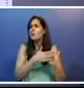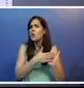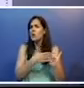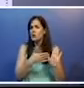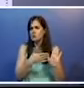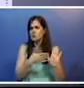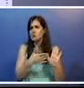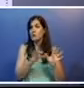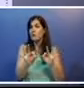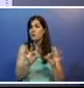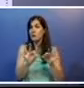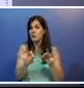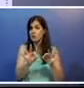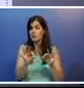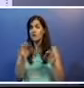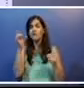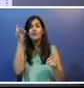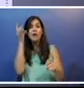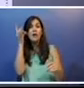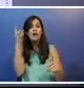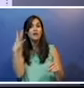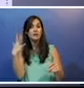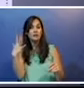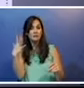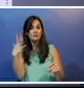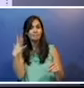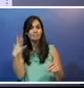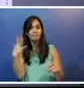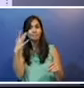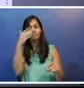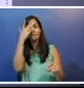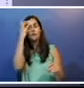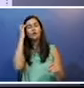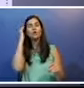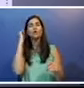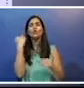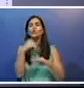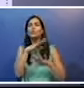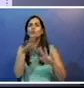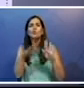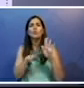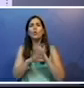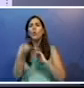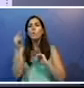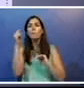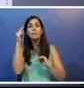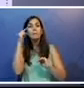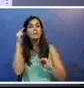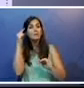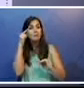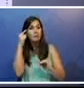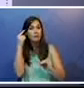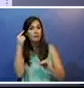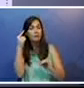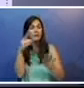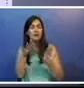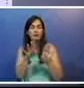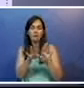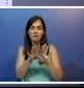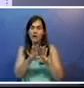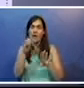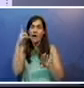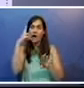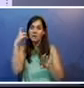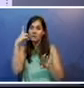do planejamento do texto, ela facilita todo o pensamento, toda a sequência de ideias que vocês